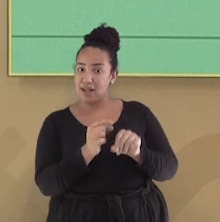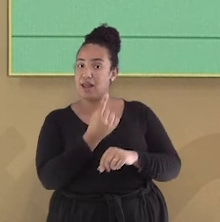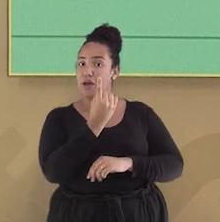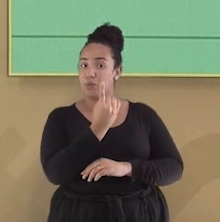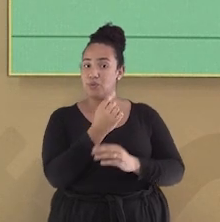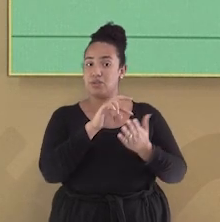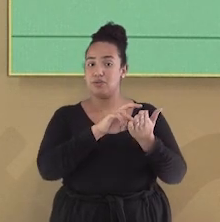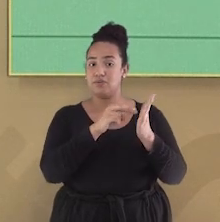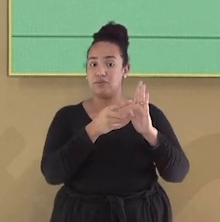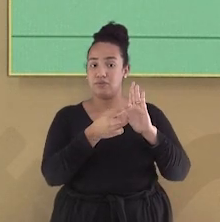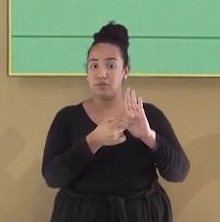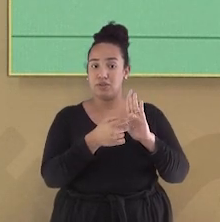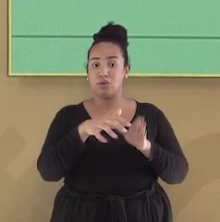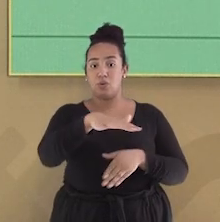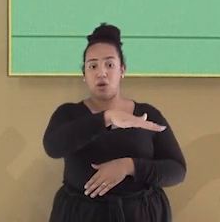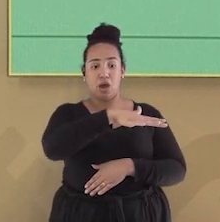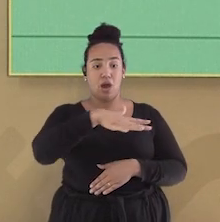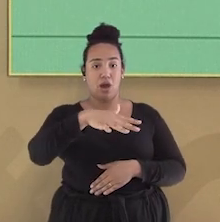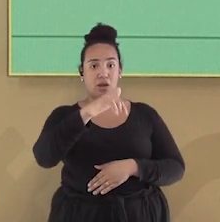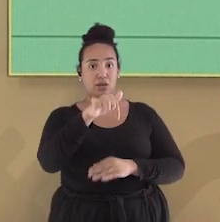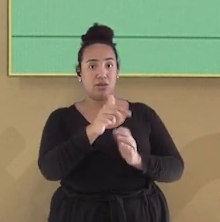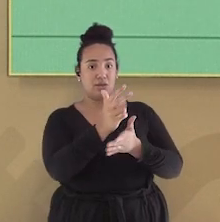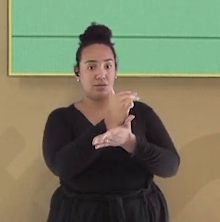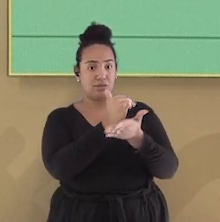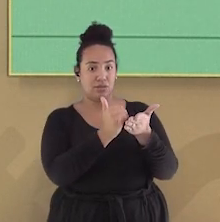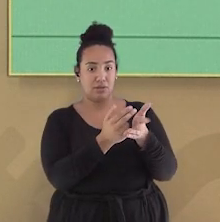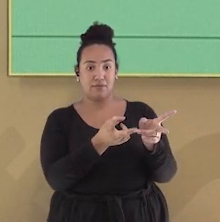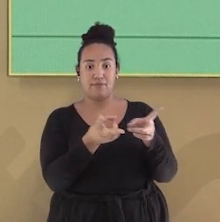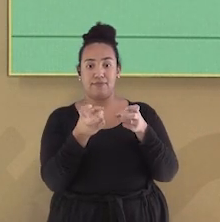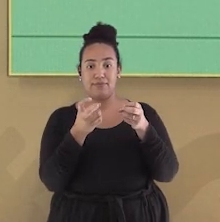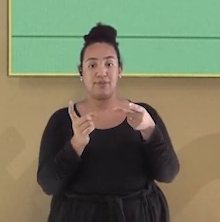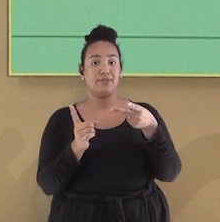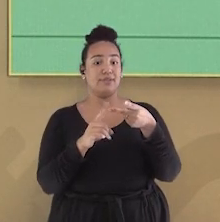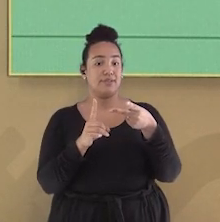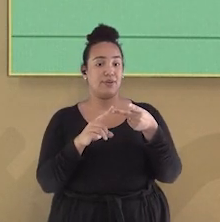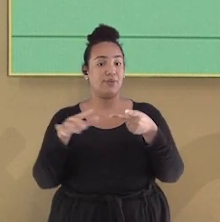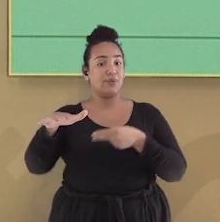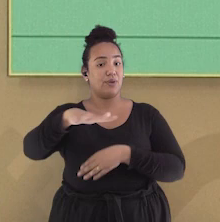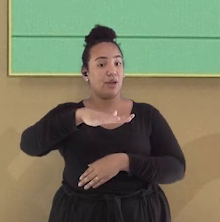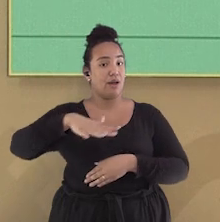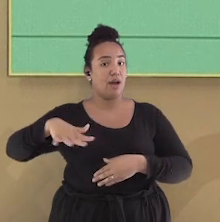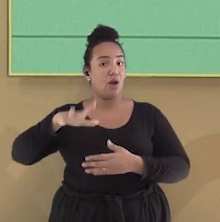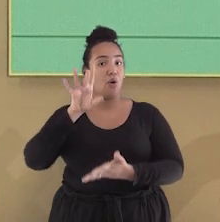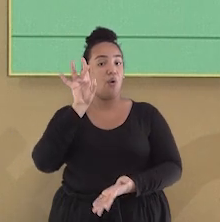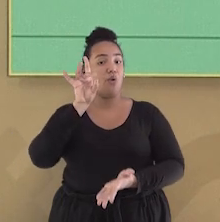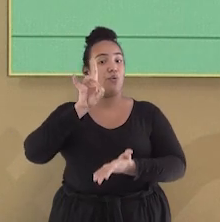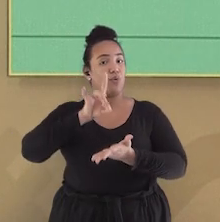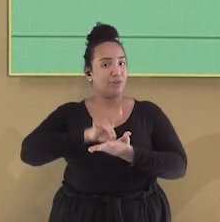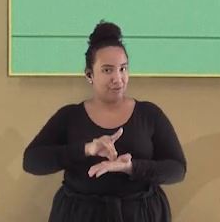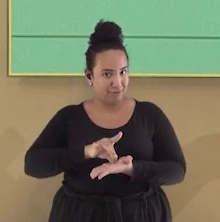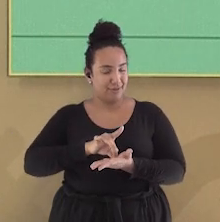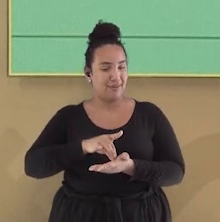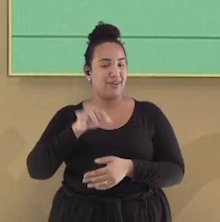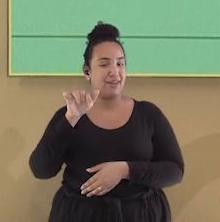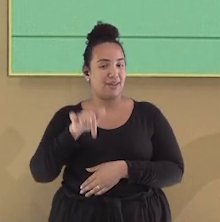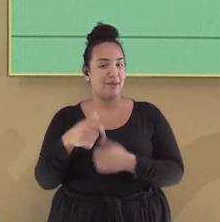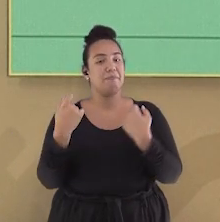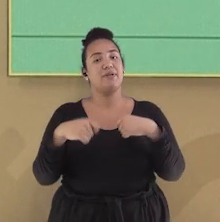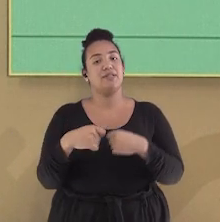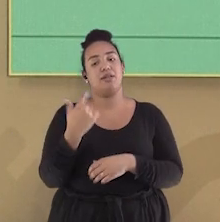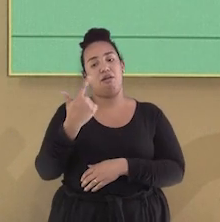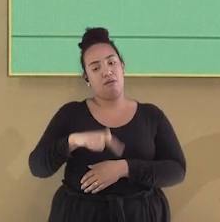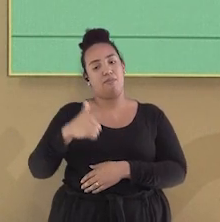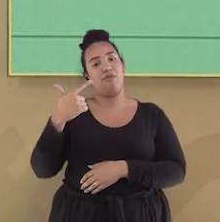você está vendo. E o segundo número, o tamanho real, ou tanto de vezes